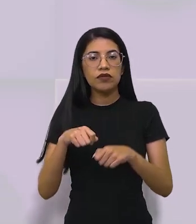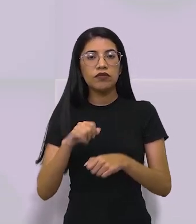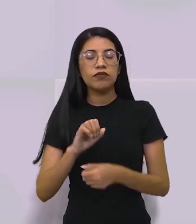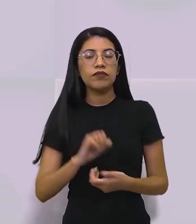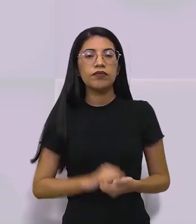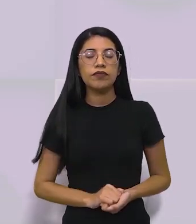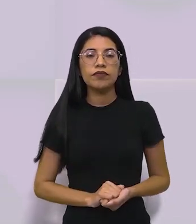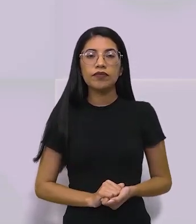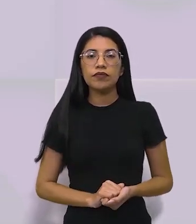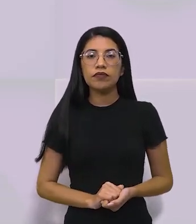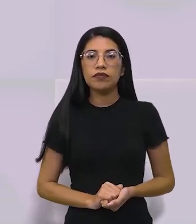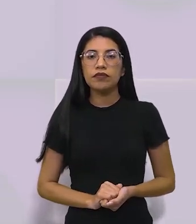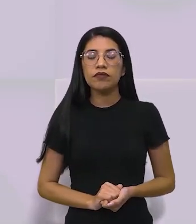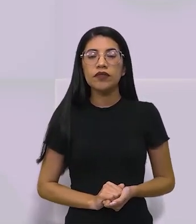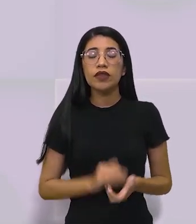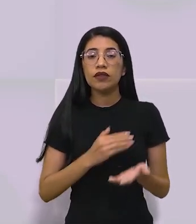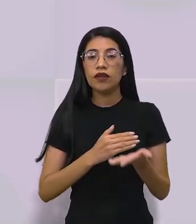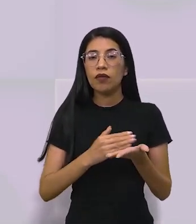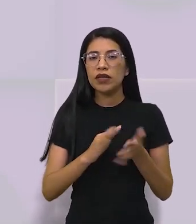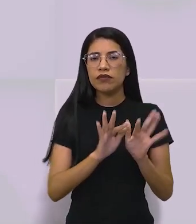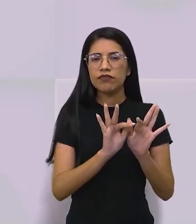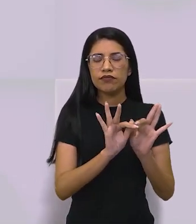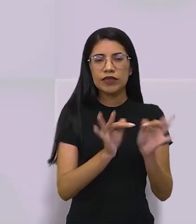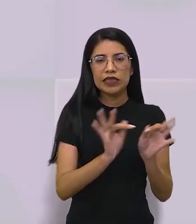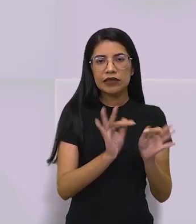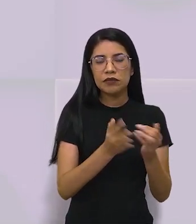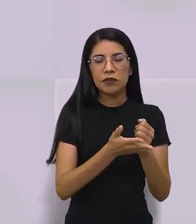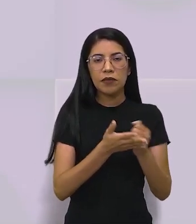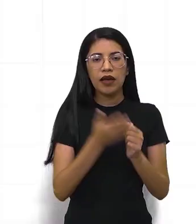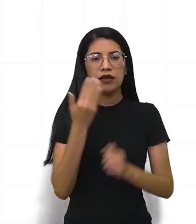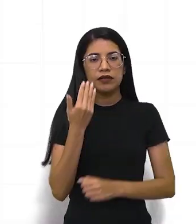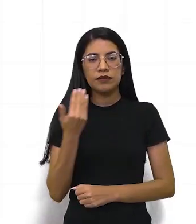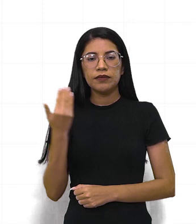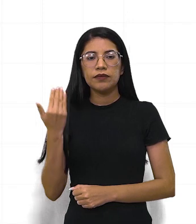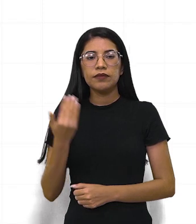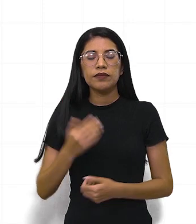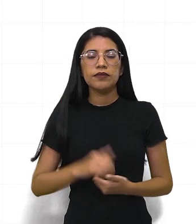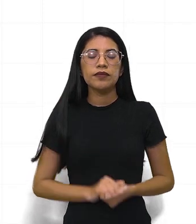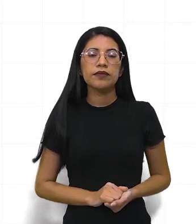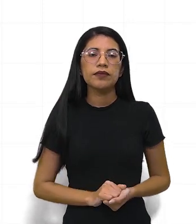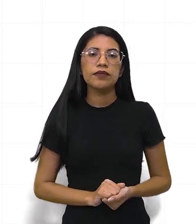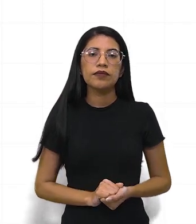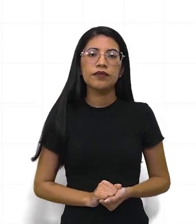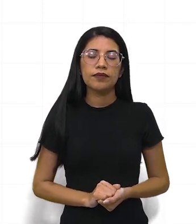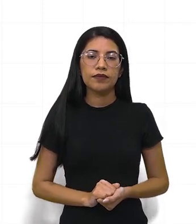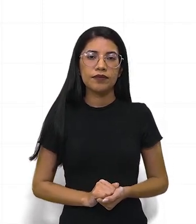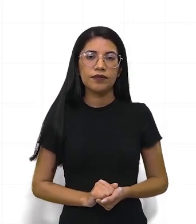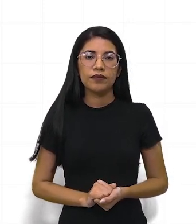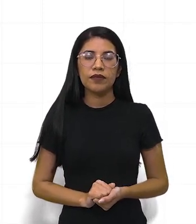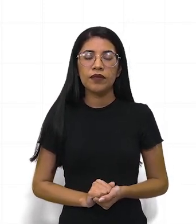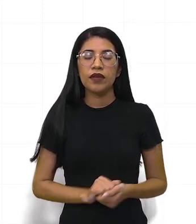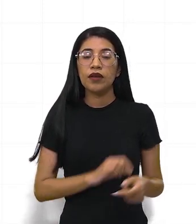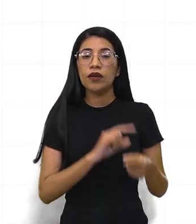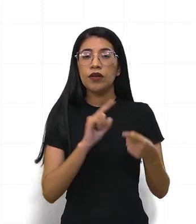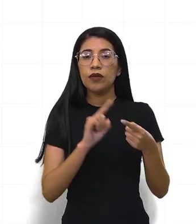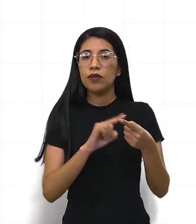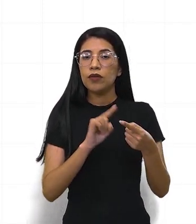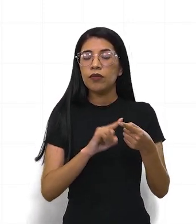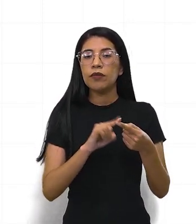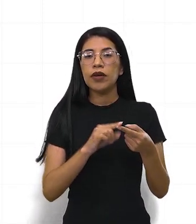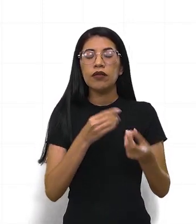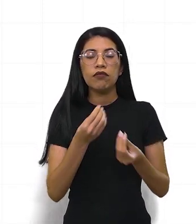certo? Vamos começar então com o mais simples, observem na nossa cartela. Vamos então aí ao primeiro critério